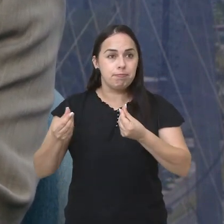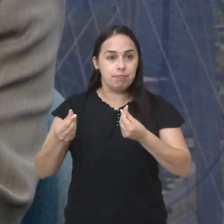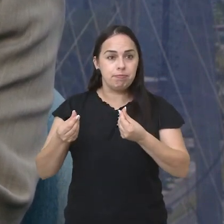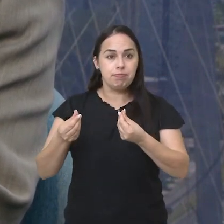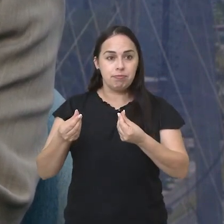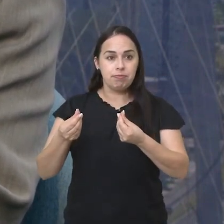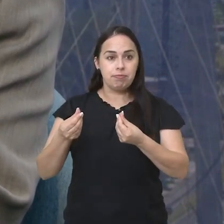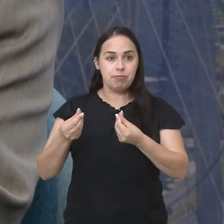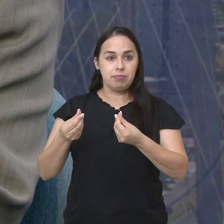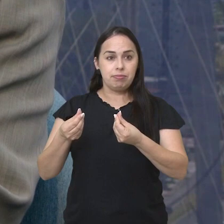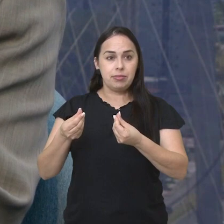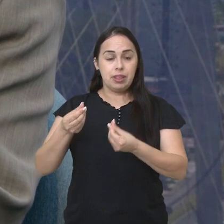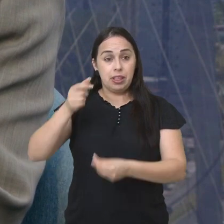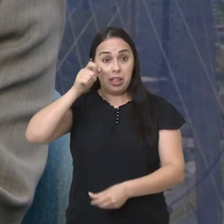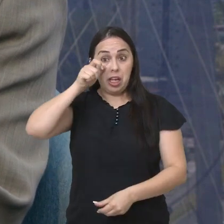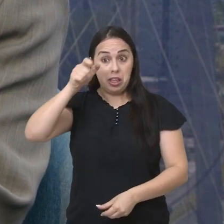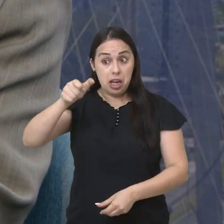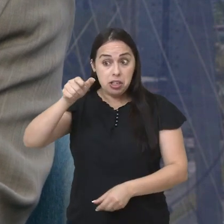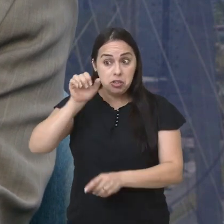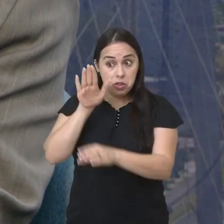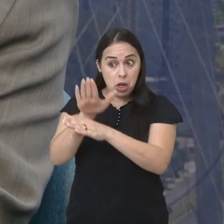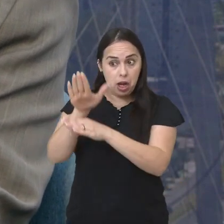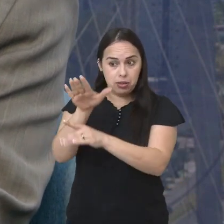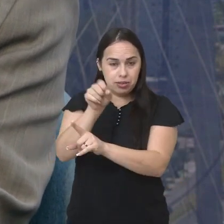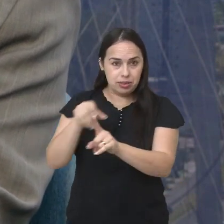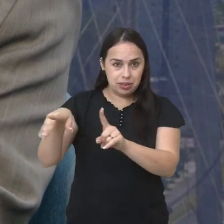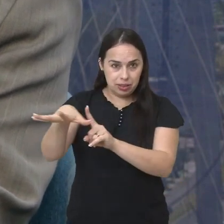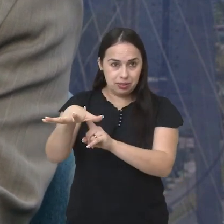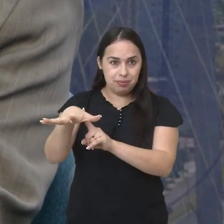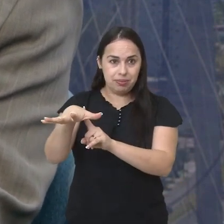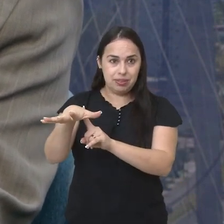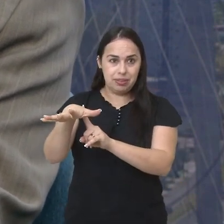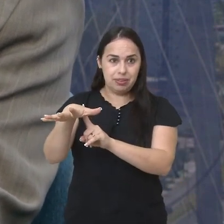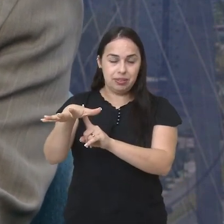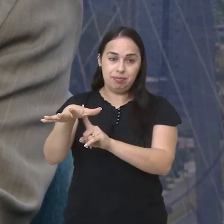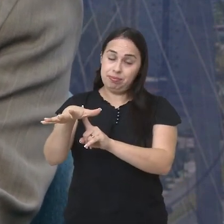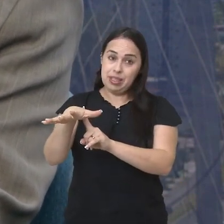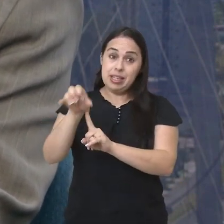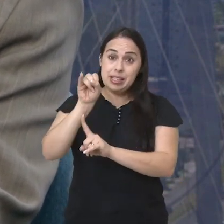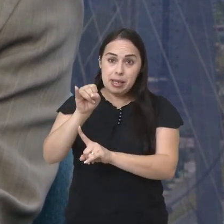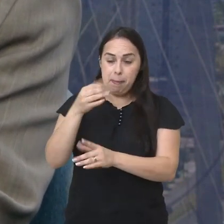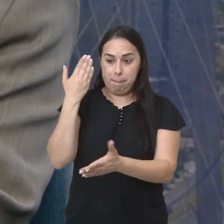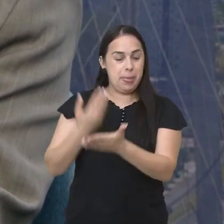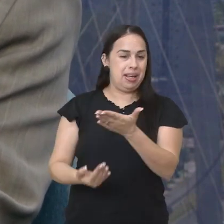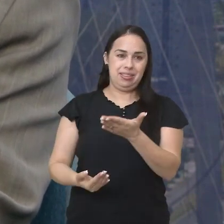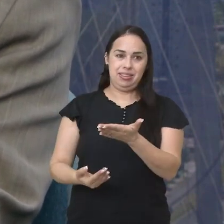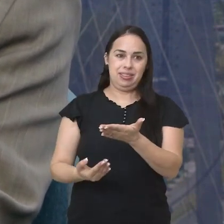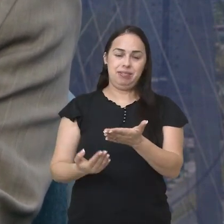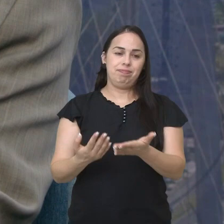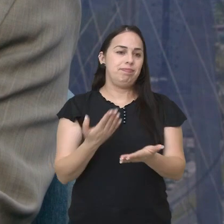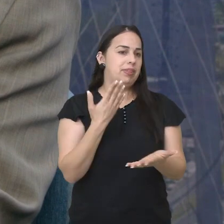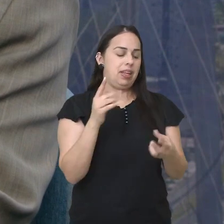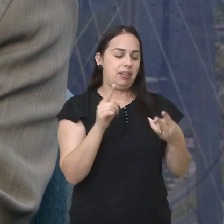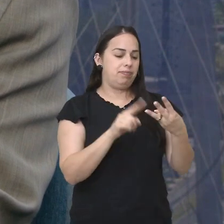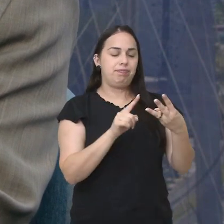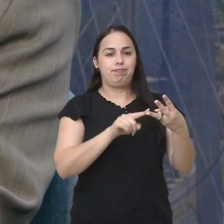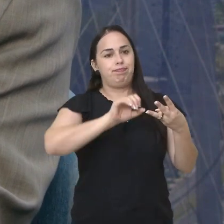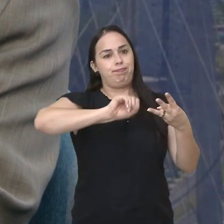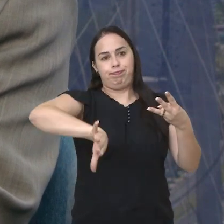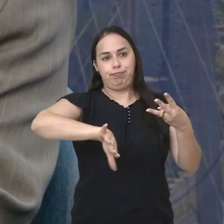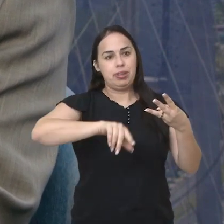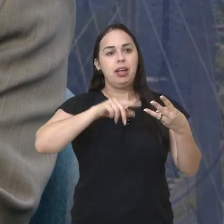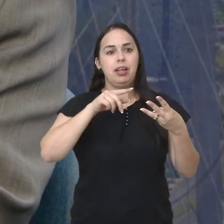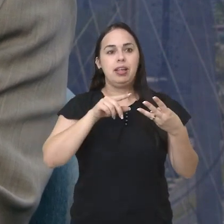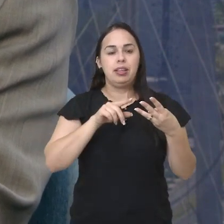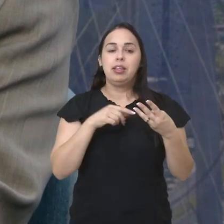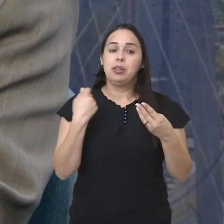no serviço de interesse público sem lucro, deixa de ser terceiro setor e não pode nem sequer flertar